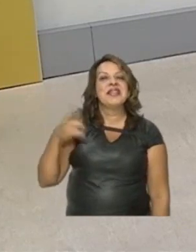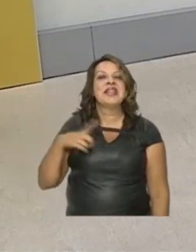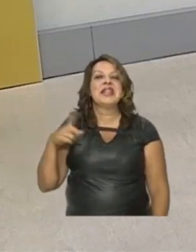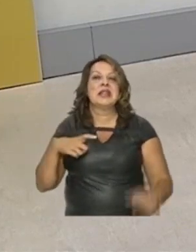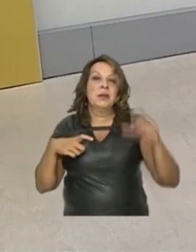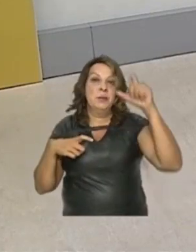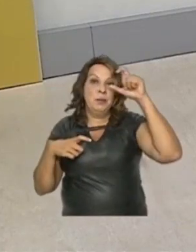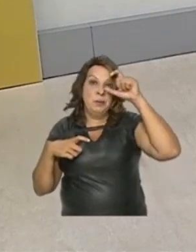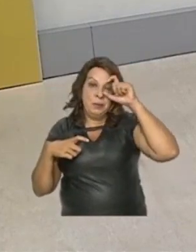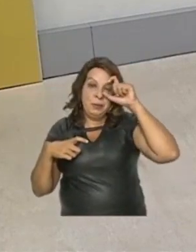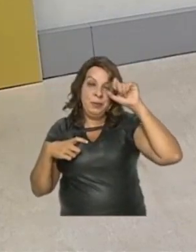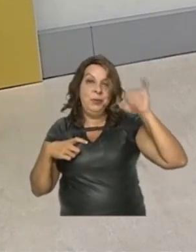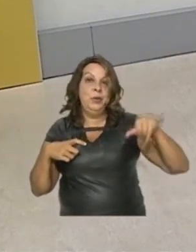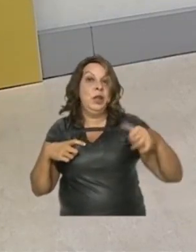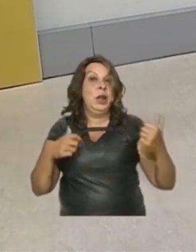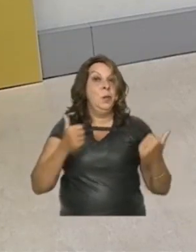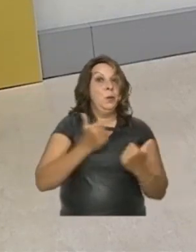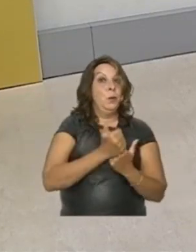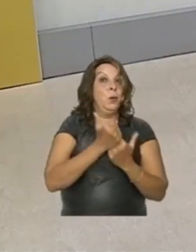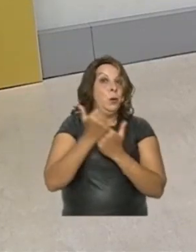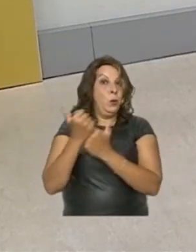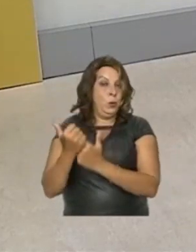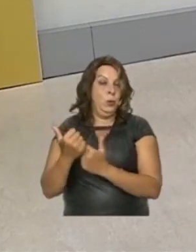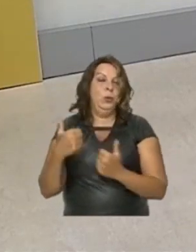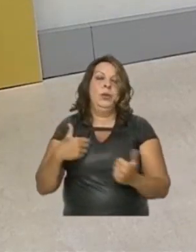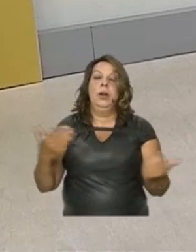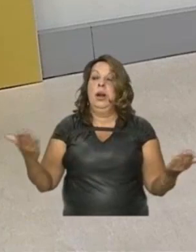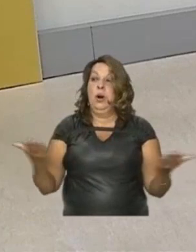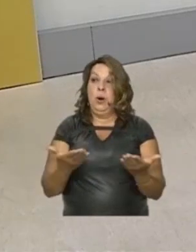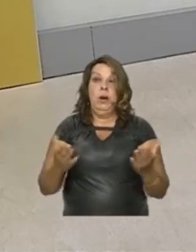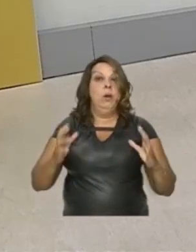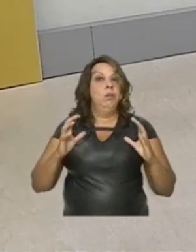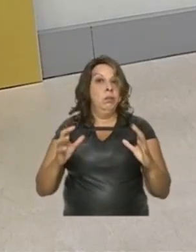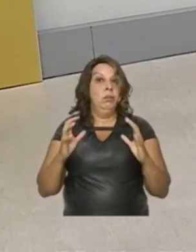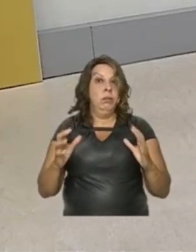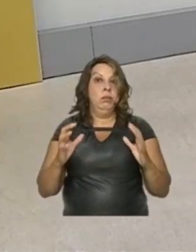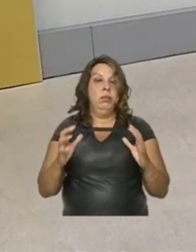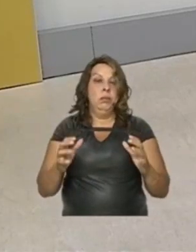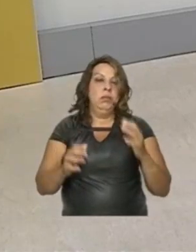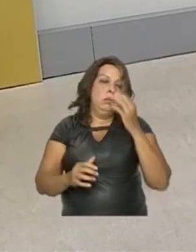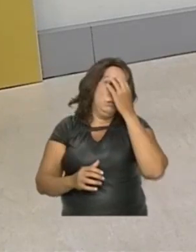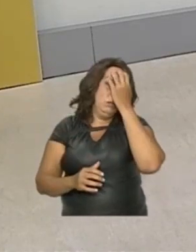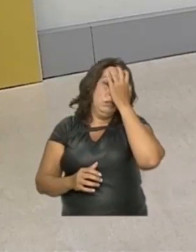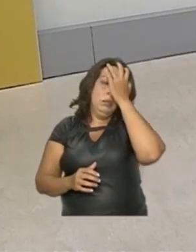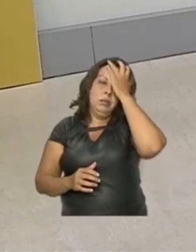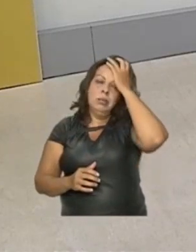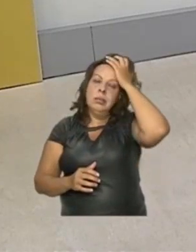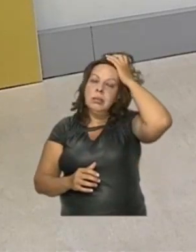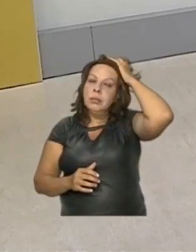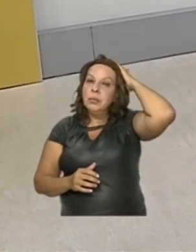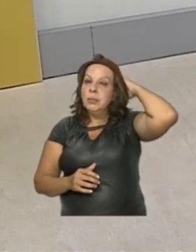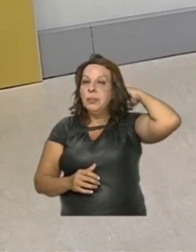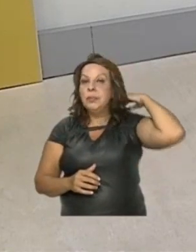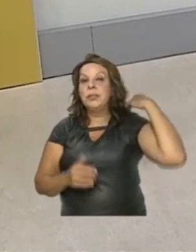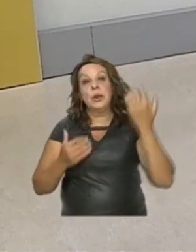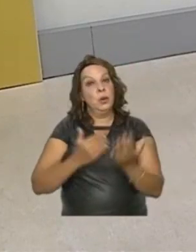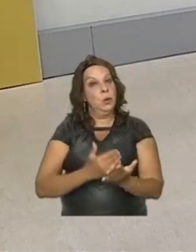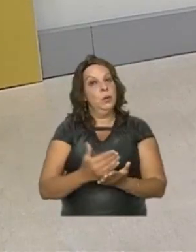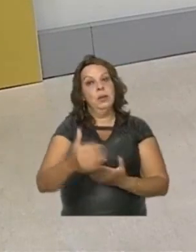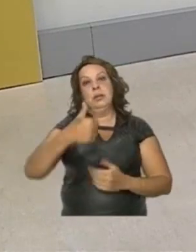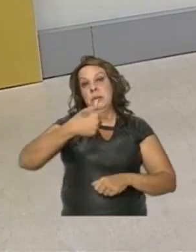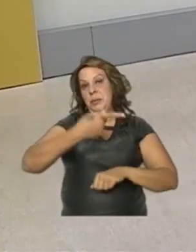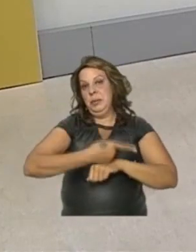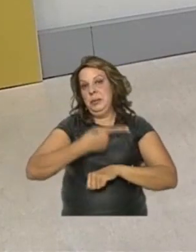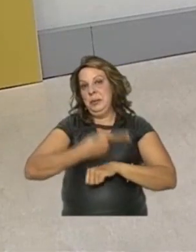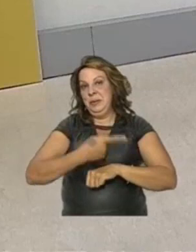vamos. Simbora, Beth. Kátia, liga, por favor, liga a sorteadora. Aí a sorteadora. Tô aqui na conferência, já que na narração começa o primeiro